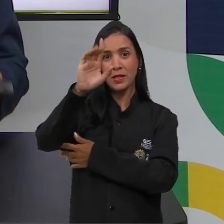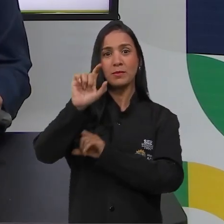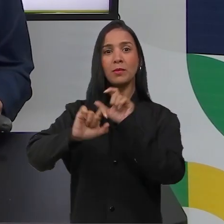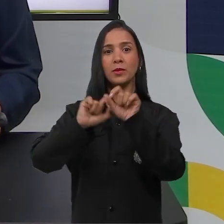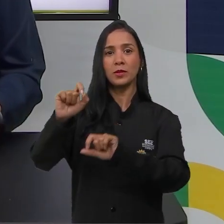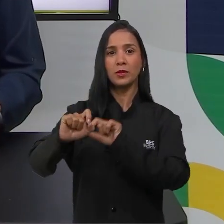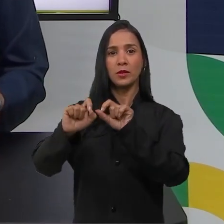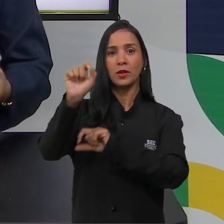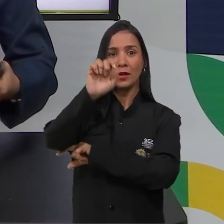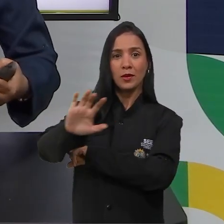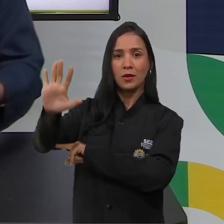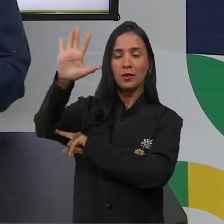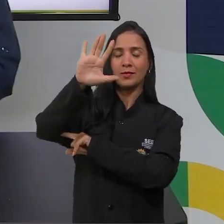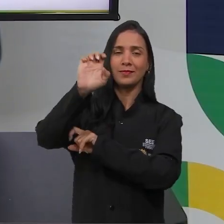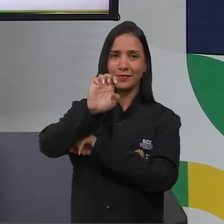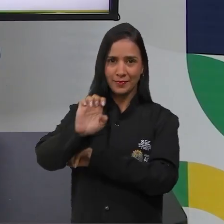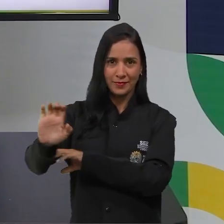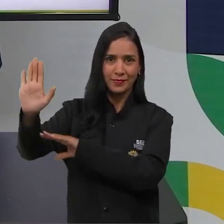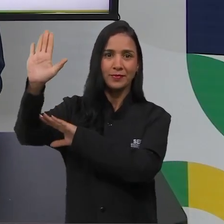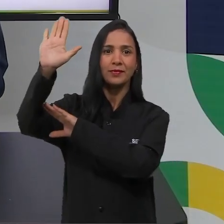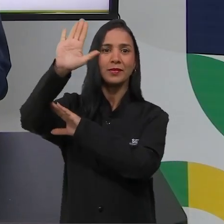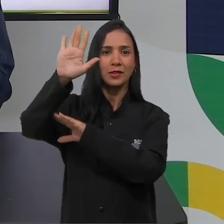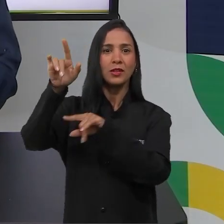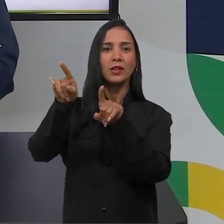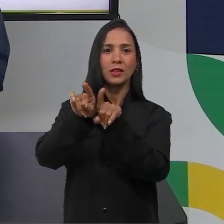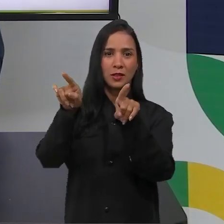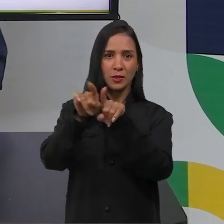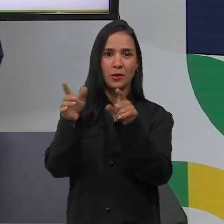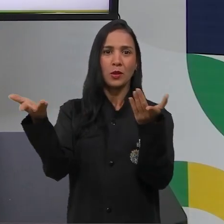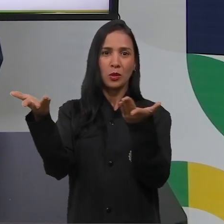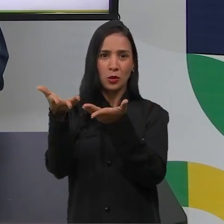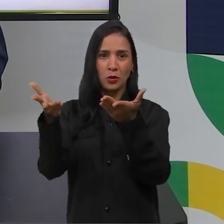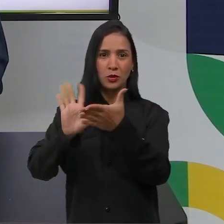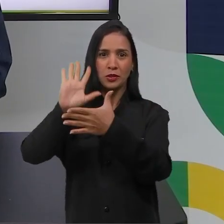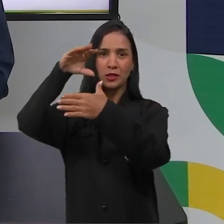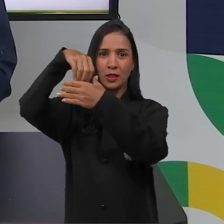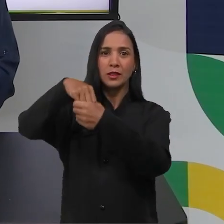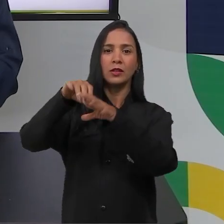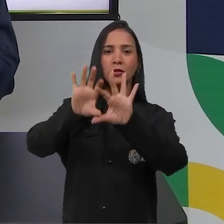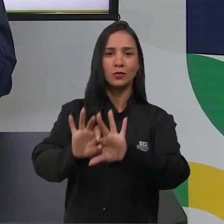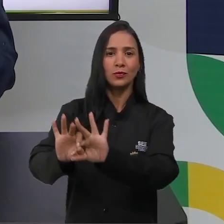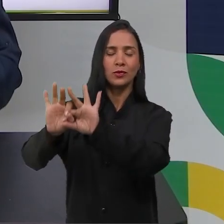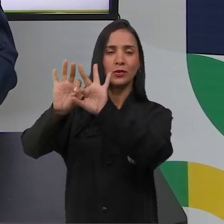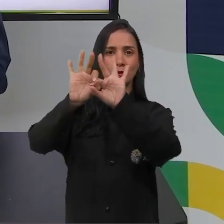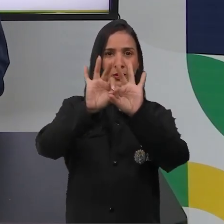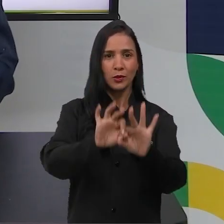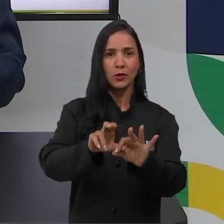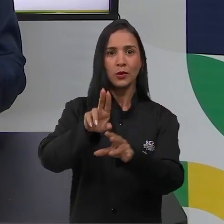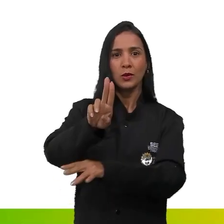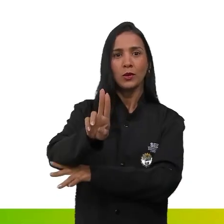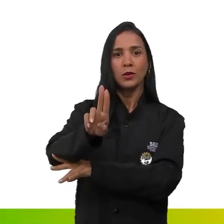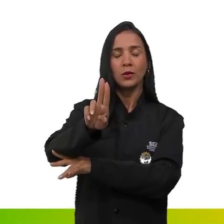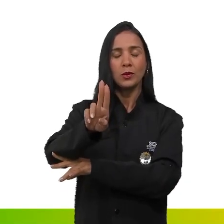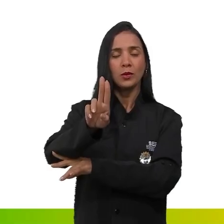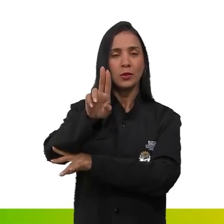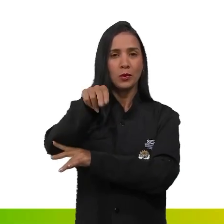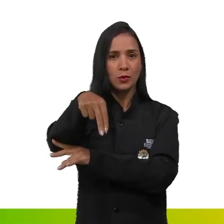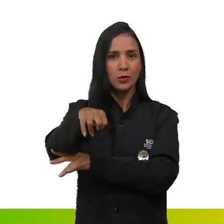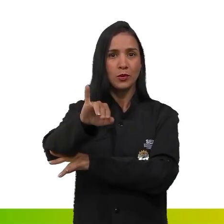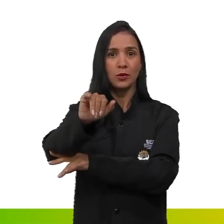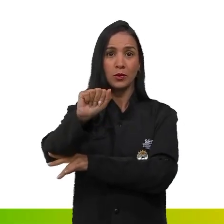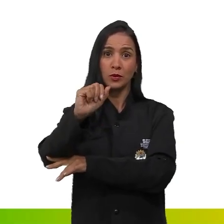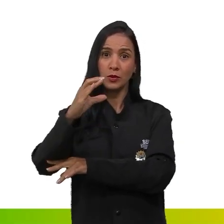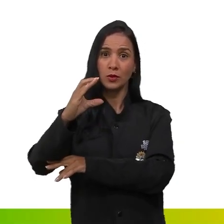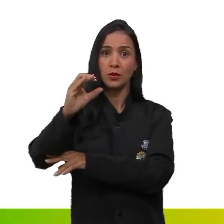ao continente europeu e que fazem parte hoje da chamada União Europeia. Então, conseguem visualizar essa partilha